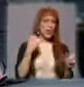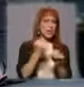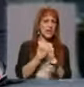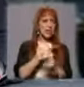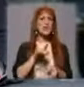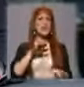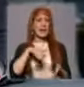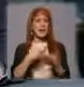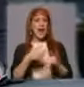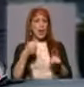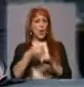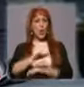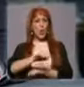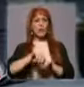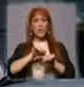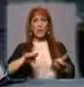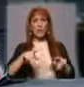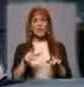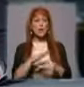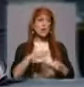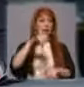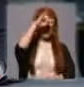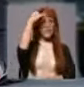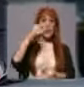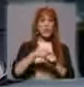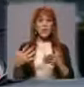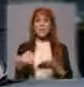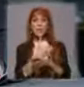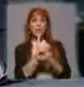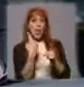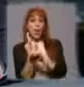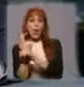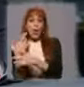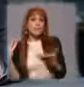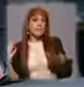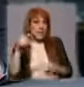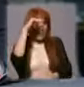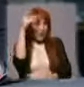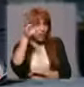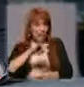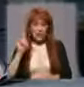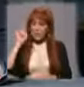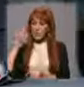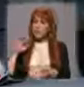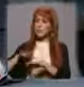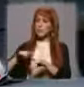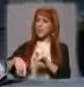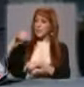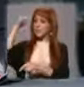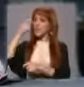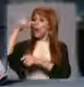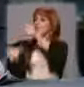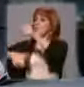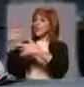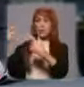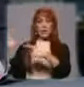reflexos também na luta contra o cancro, por uma maior dificuldade de obtenção de recursos e, acima de tudo, por uma maior dificuldade das pessoas